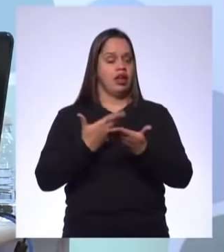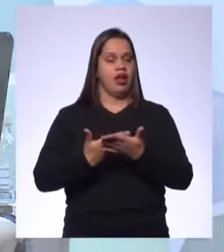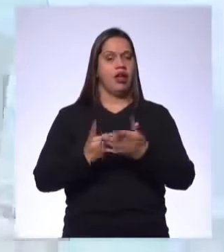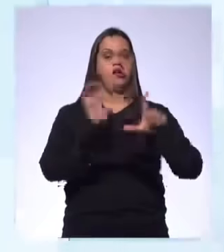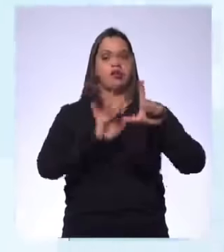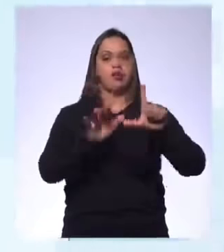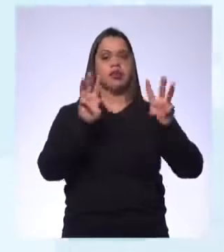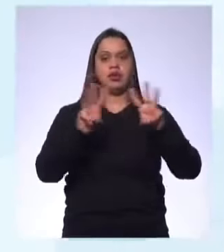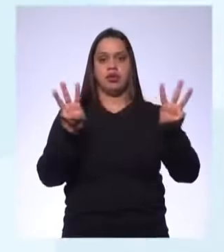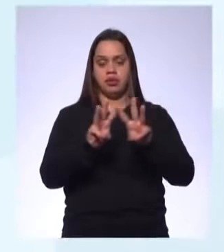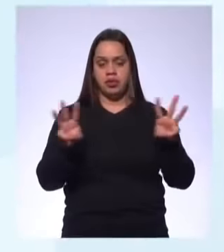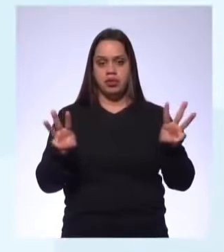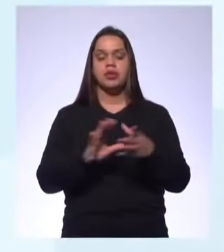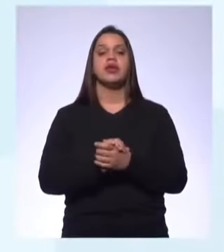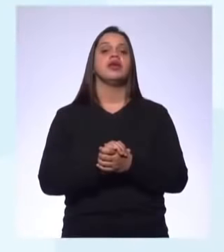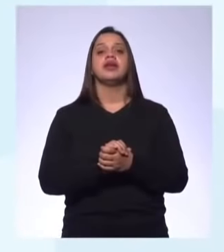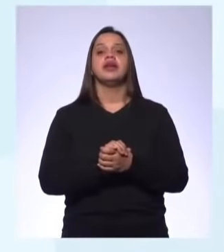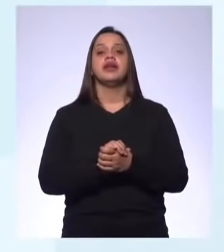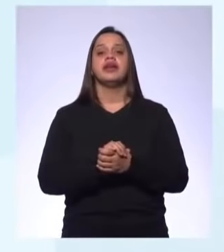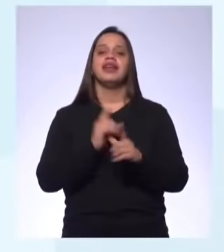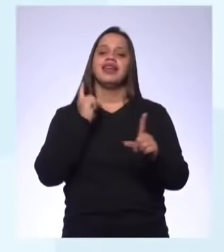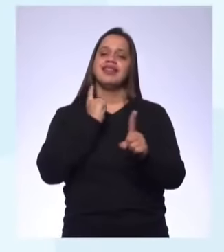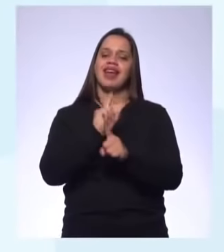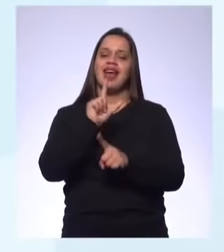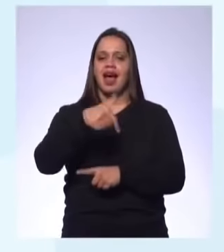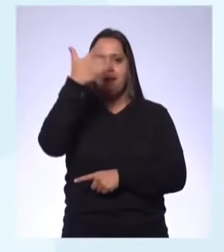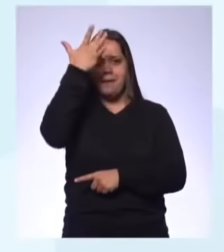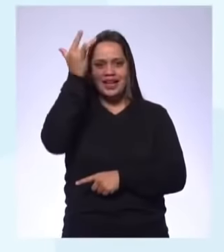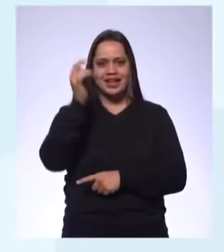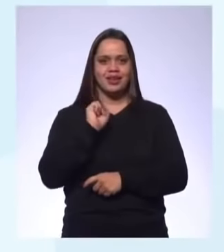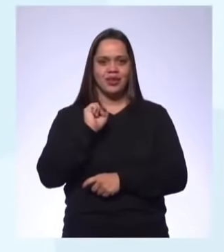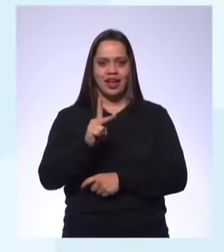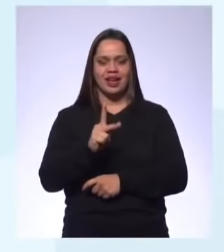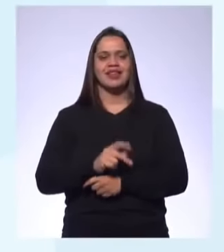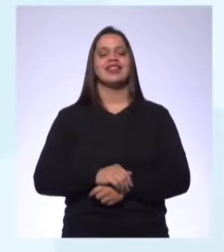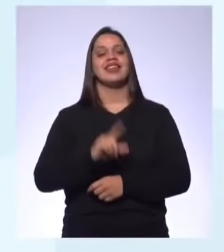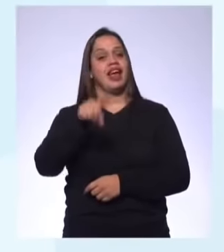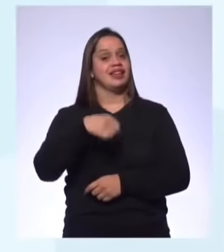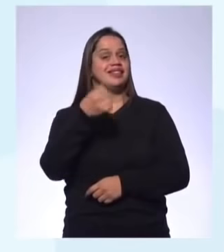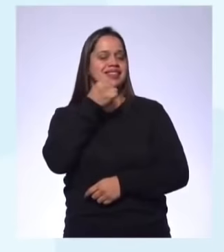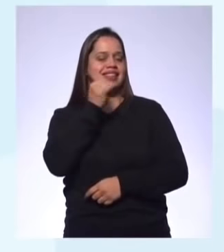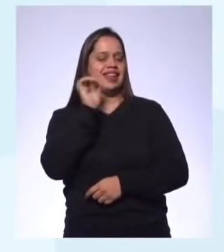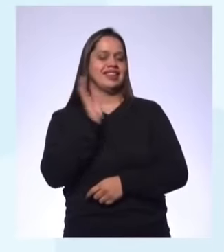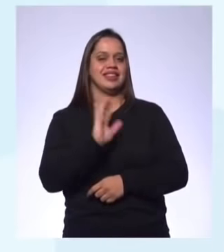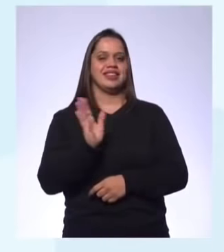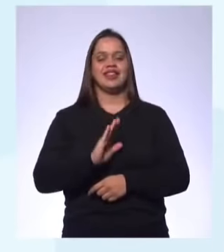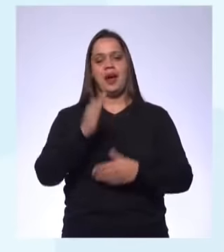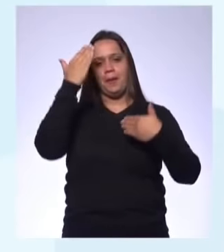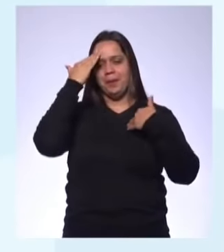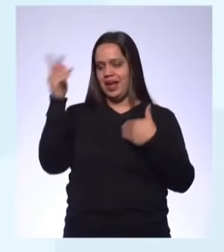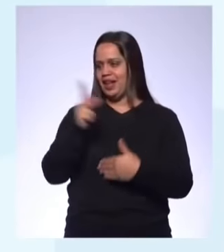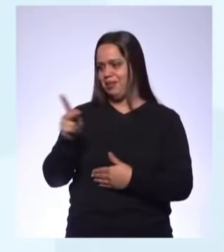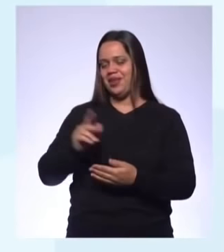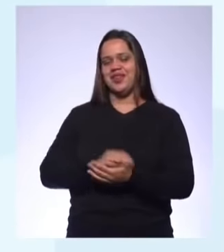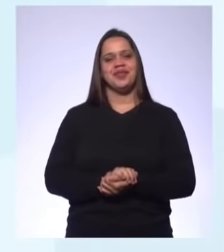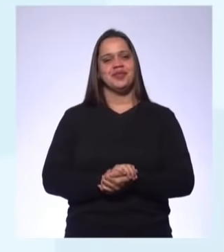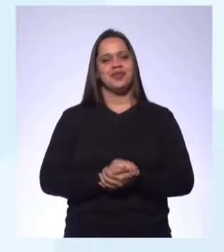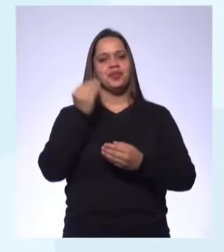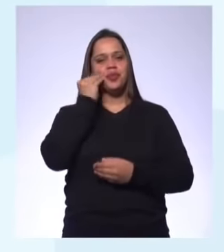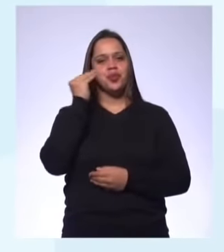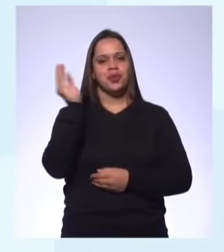QR Code, pelo link. E até amanhã, certo? Até amanhã, que é sexta-feira. Pois é, obrigada, Mônica.